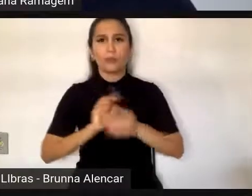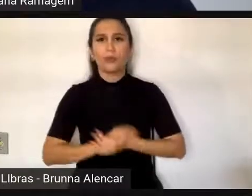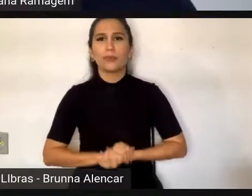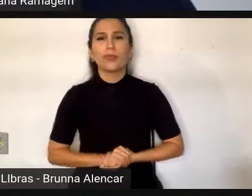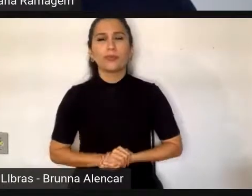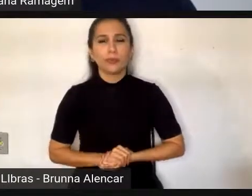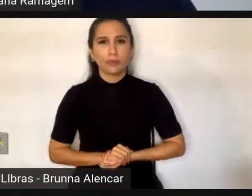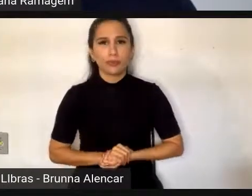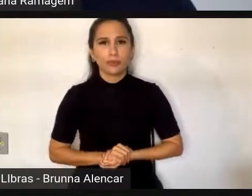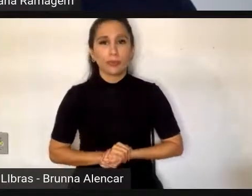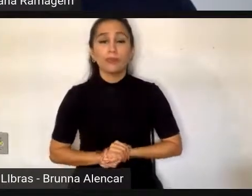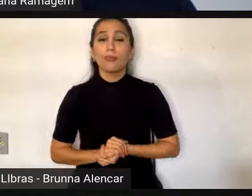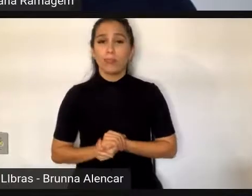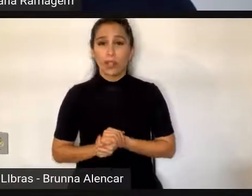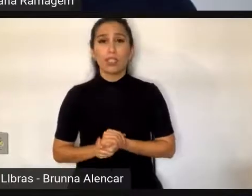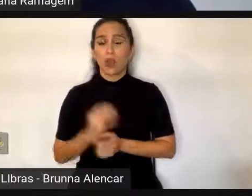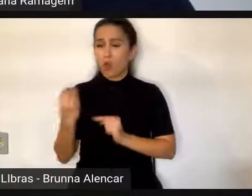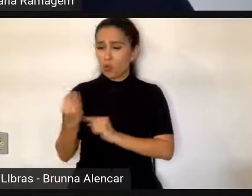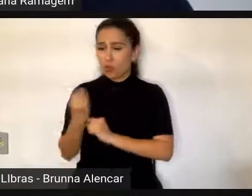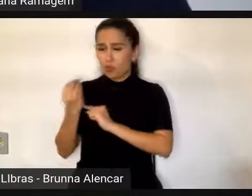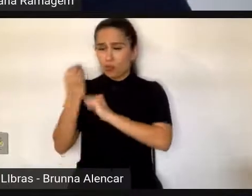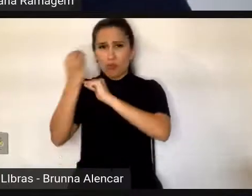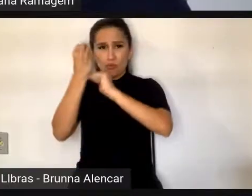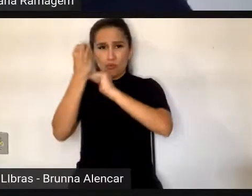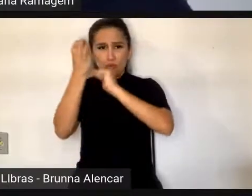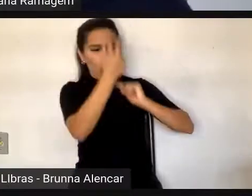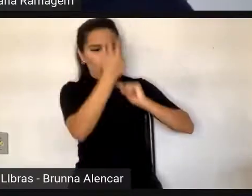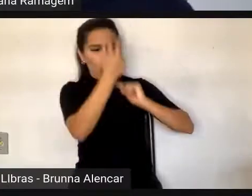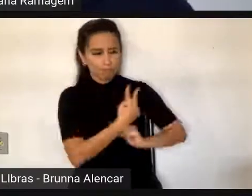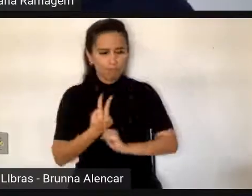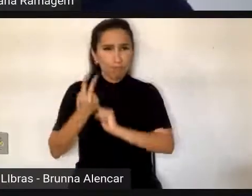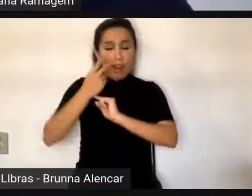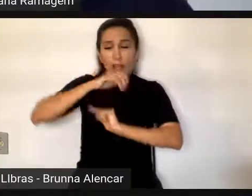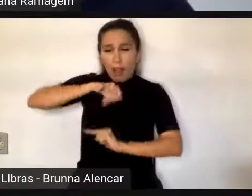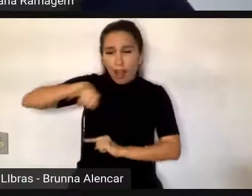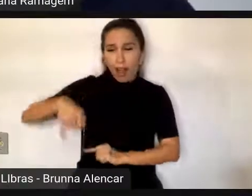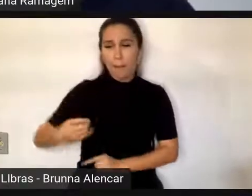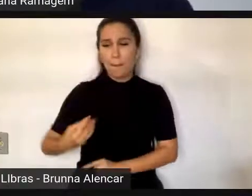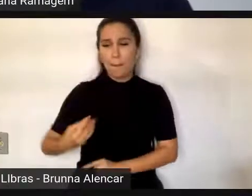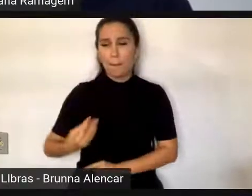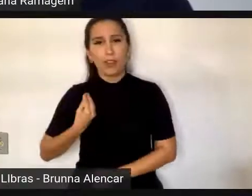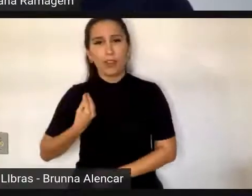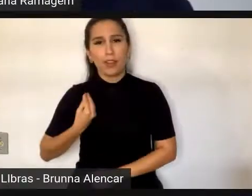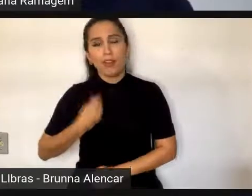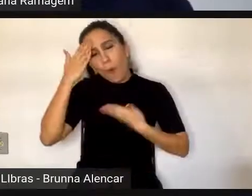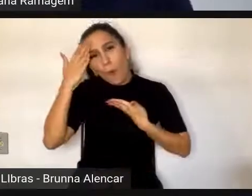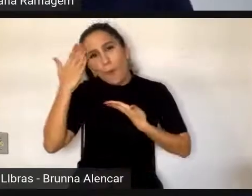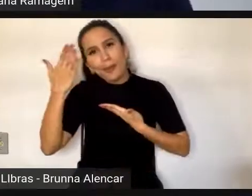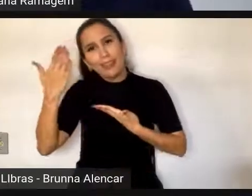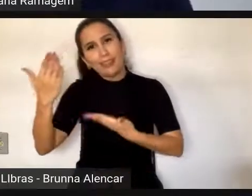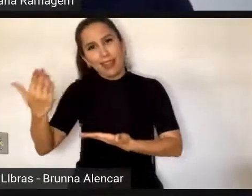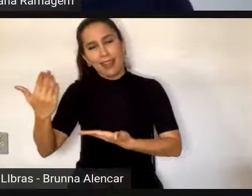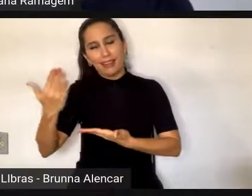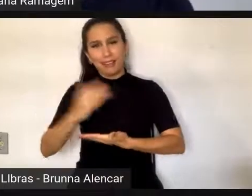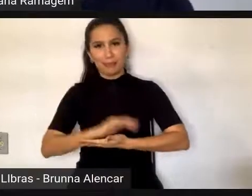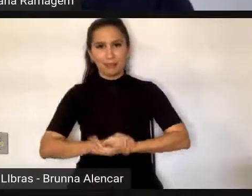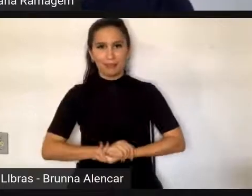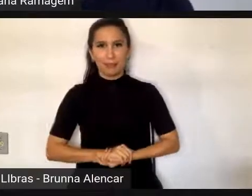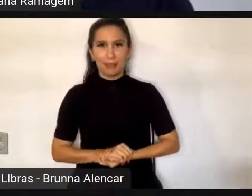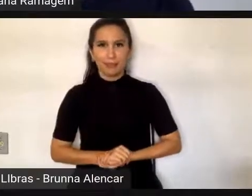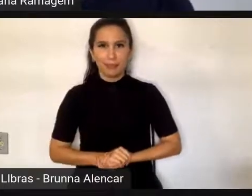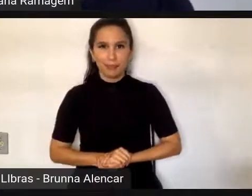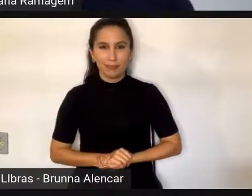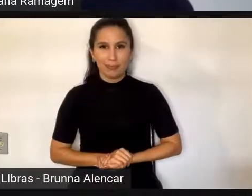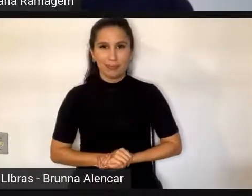Cuide então do seu corpo e aproveite a vida. Muito obrigado pela oportunidade. Obrigada.